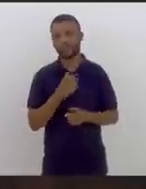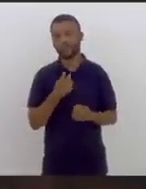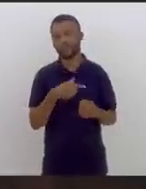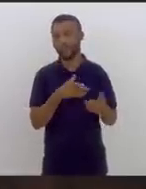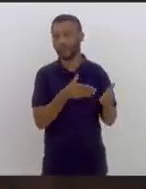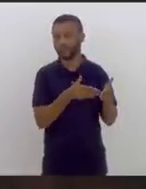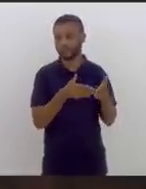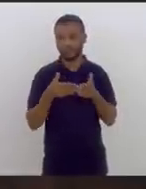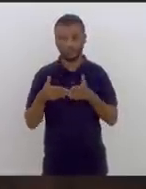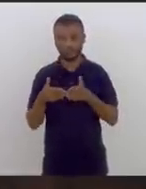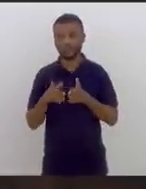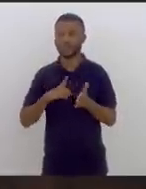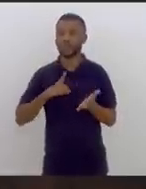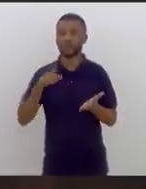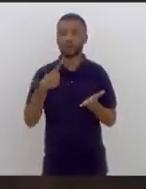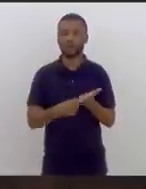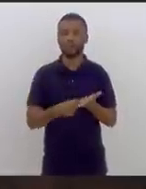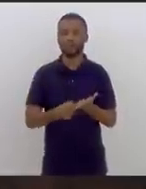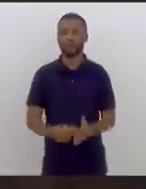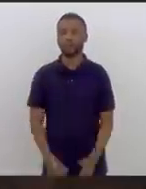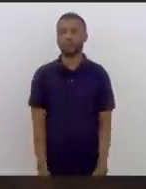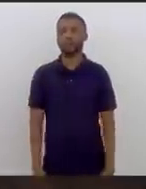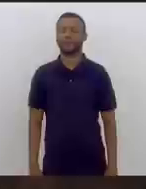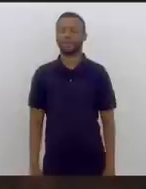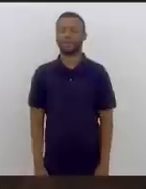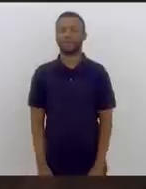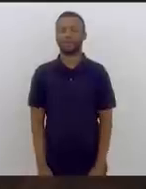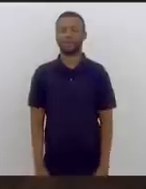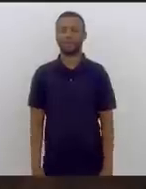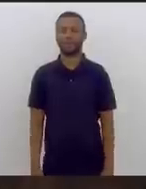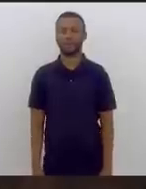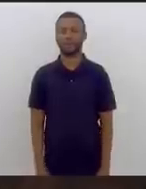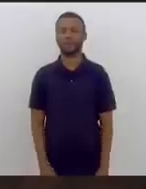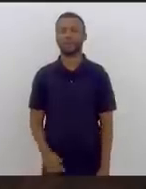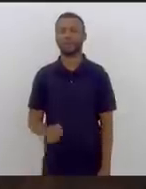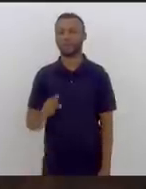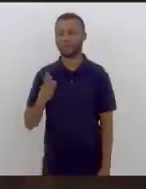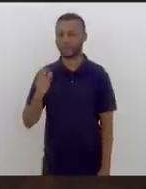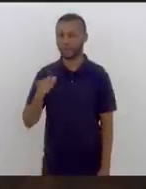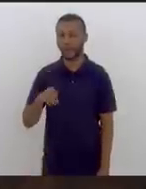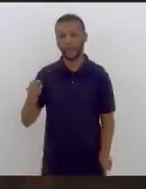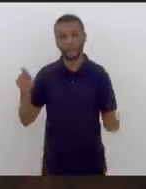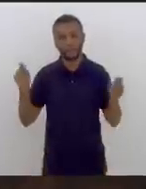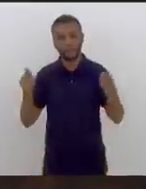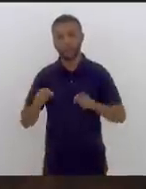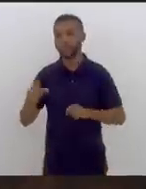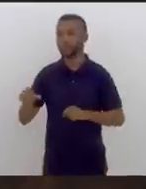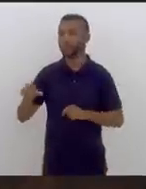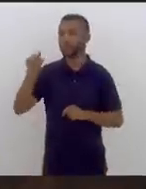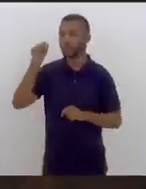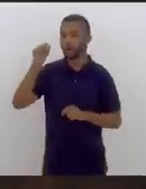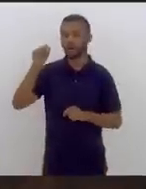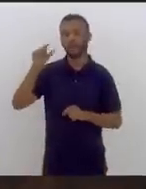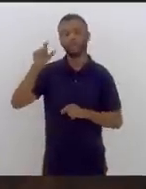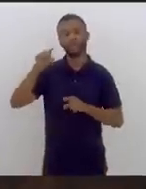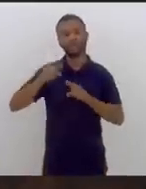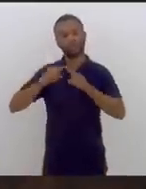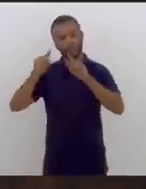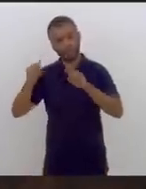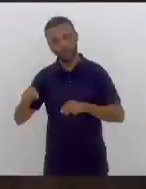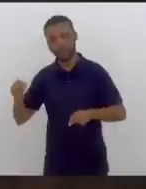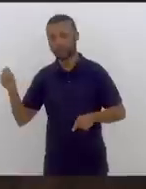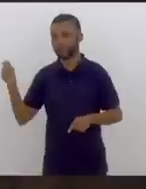que se ausentar tem compromisso com relação a grana possibilidade de escolha para os veteranos pensionistas